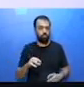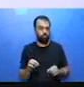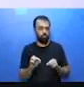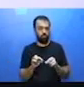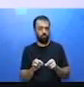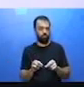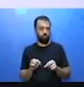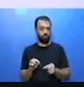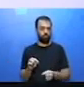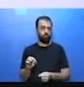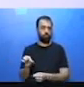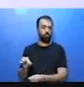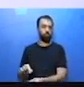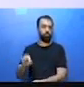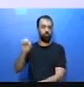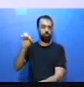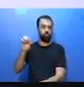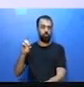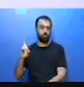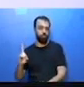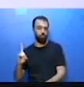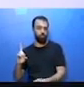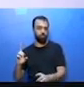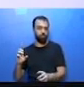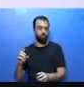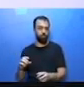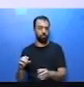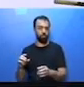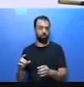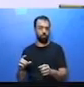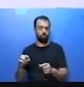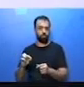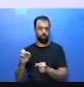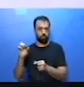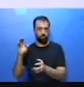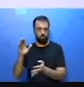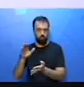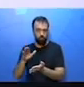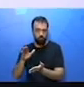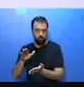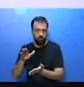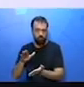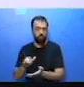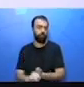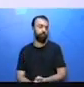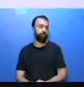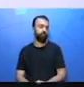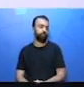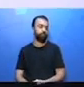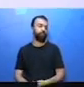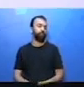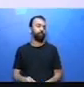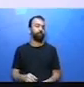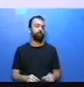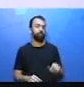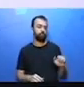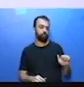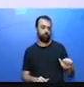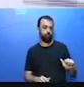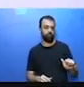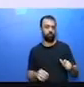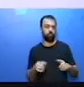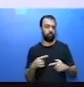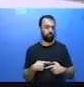que é a maior, e o D minúsculo, diagonal menor, certo? Então a fórmula não tem